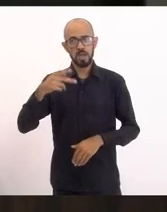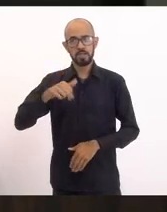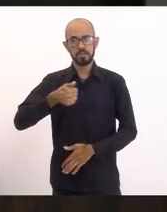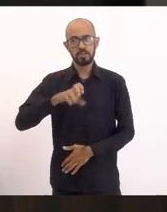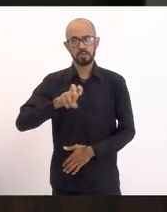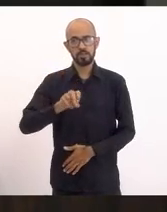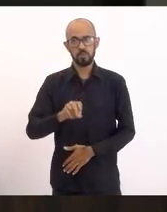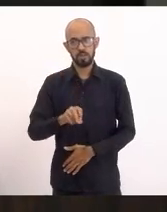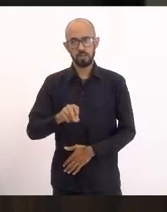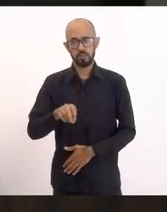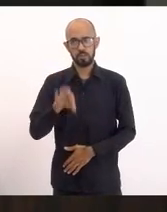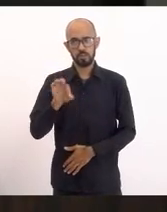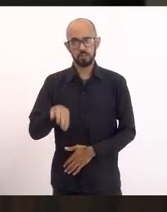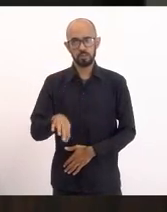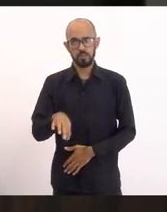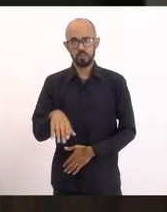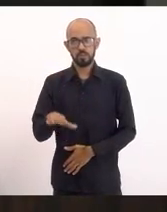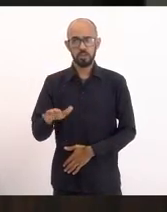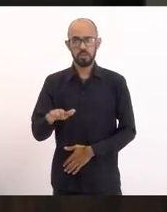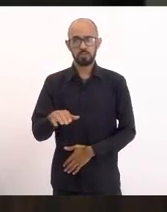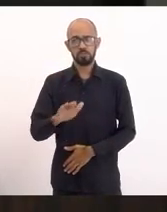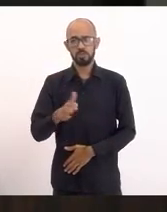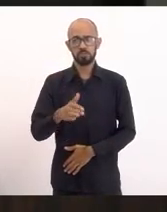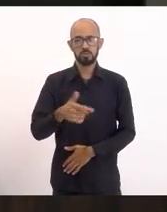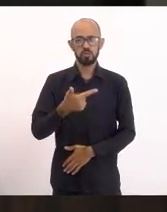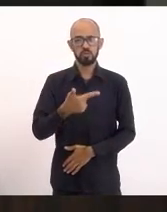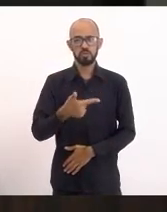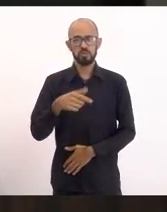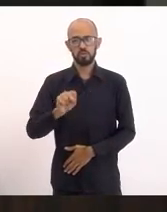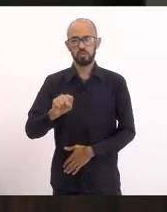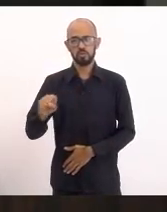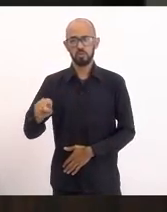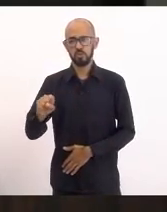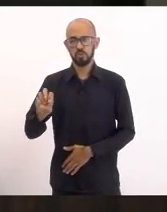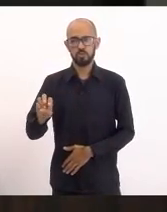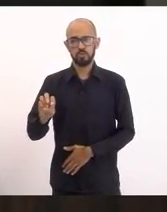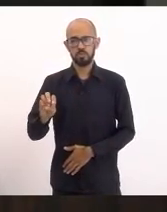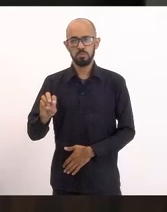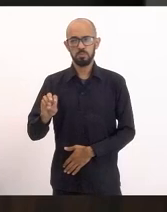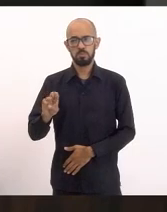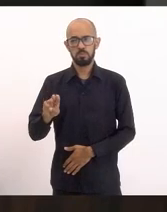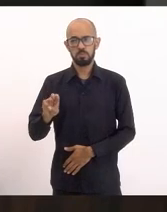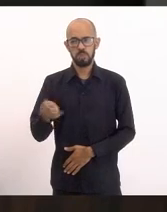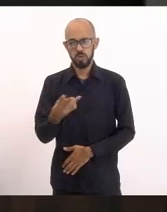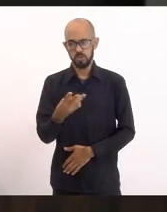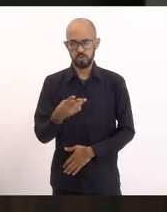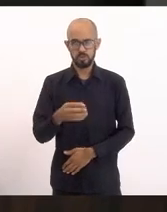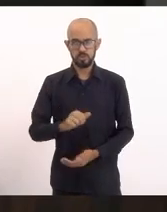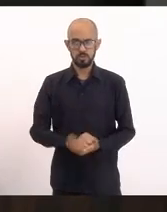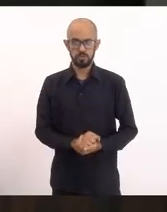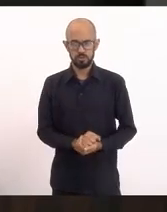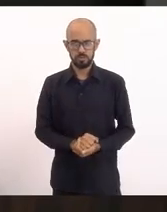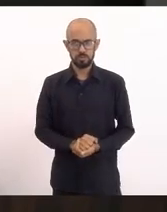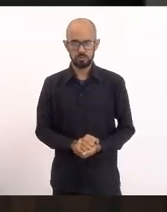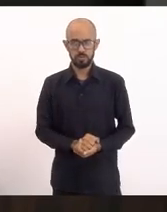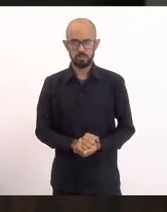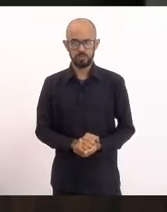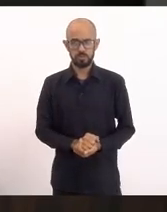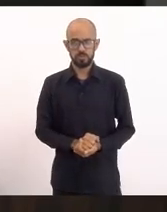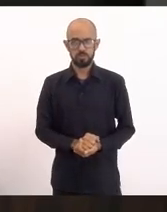dados, seriam da ordem de 288 milhões, agora parece que já chegou à conclusão que são isso mesmo,